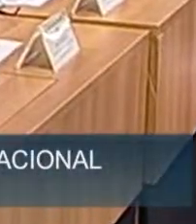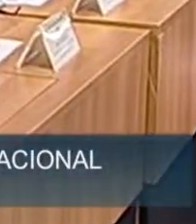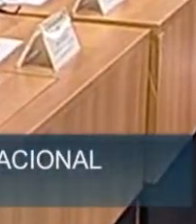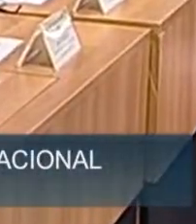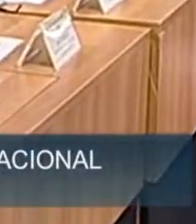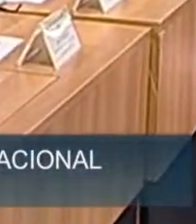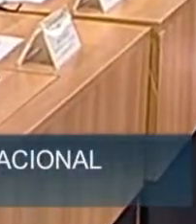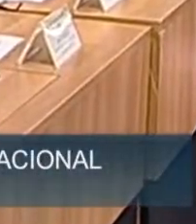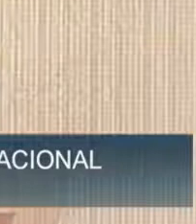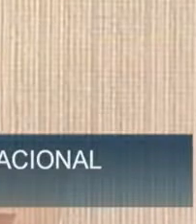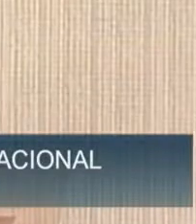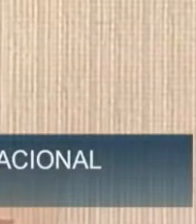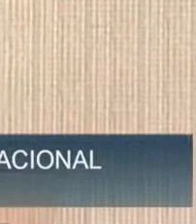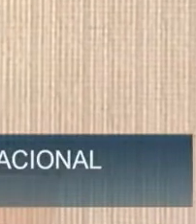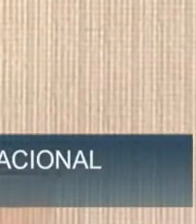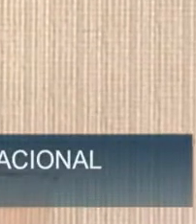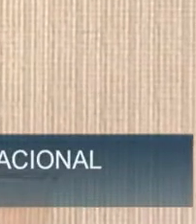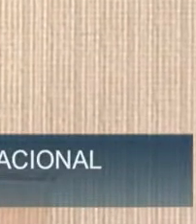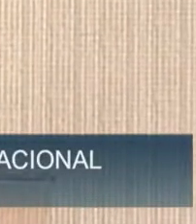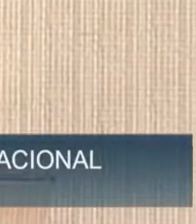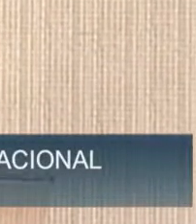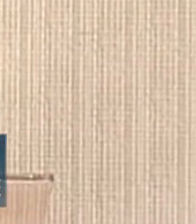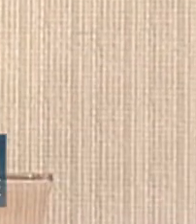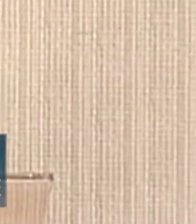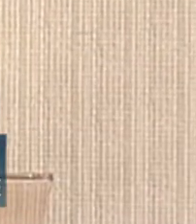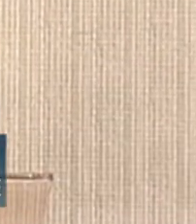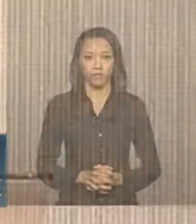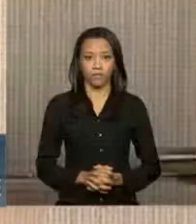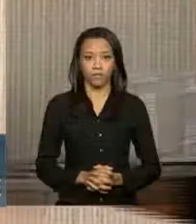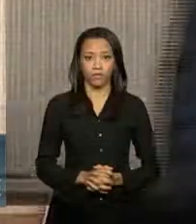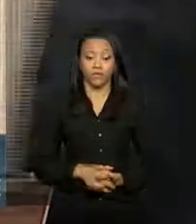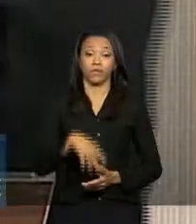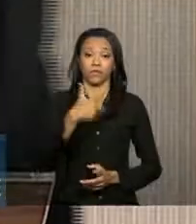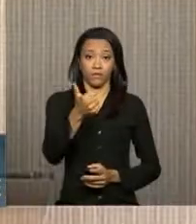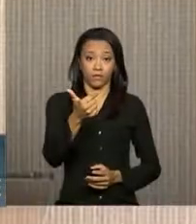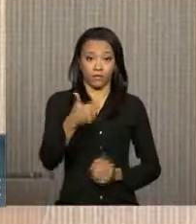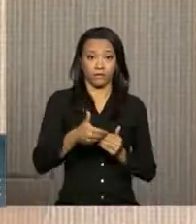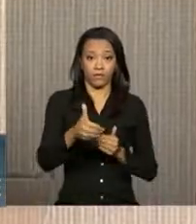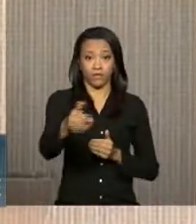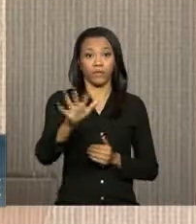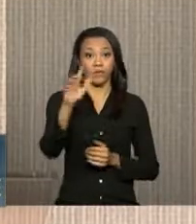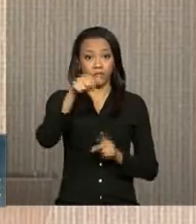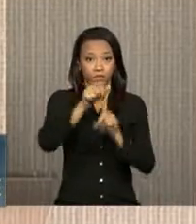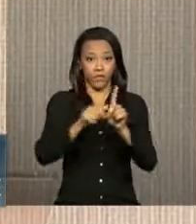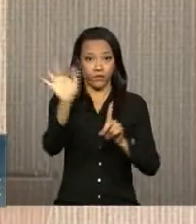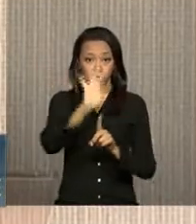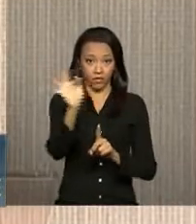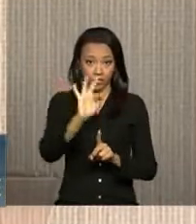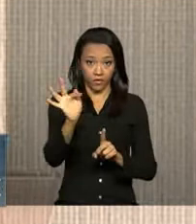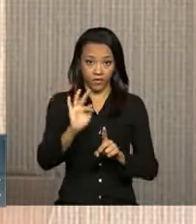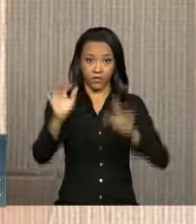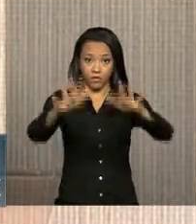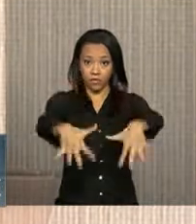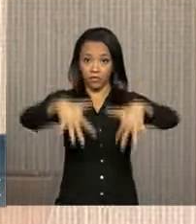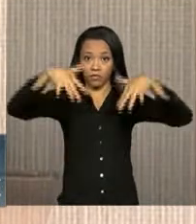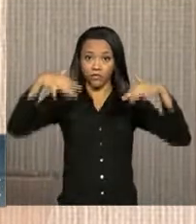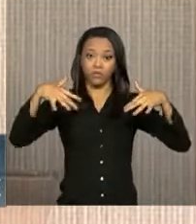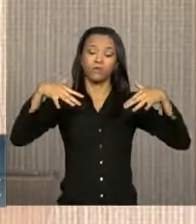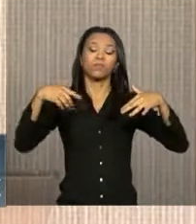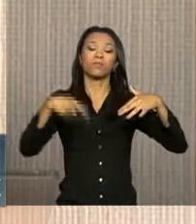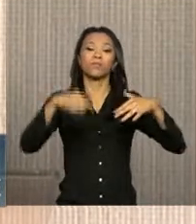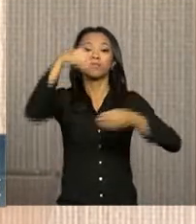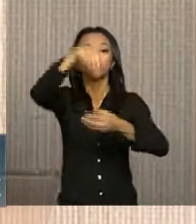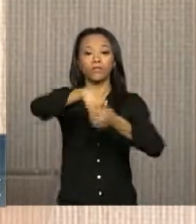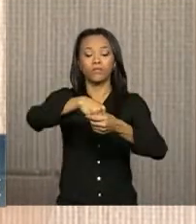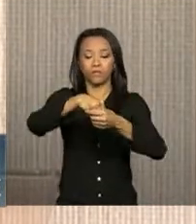aos 12 dias do mês de fevereiro de 2015 no auditório ana paula crosara da secretaria de direitos humanos